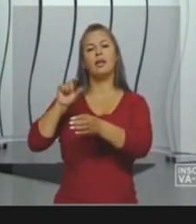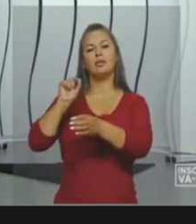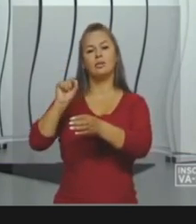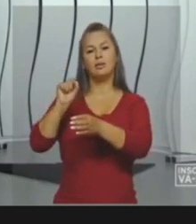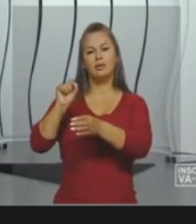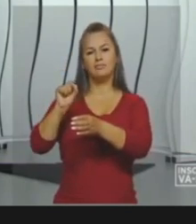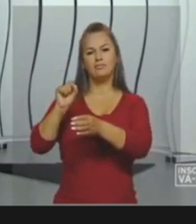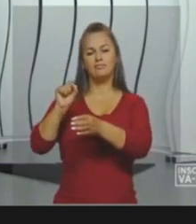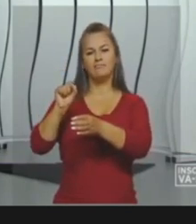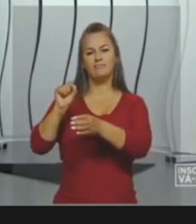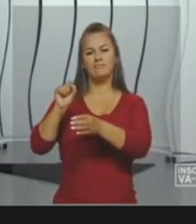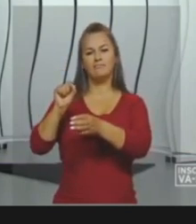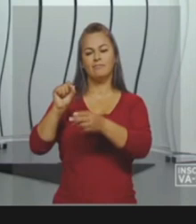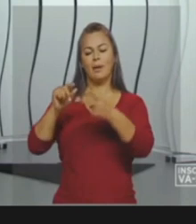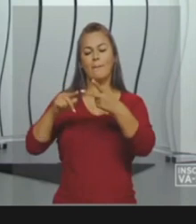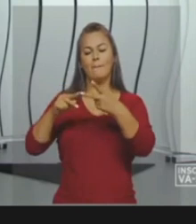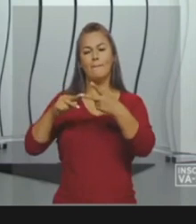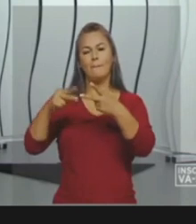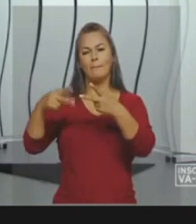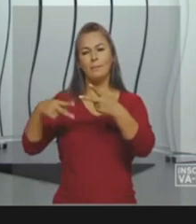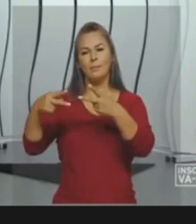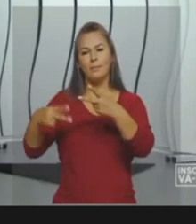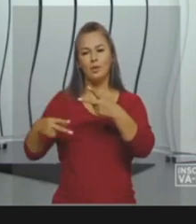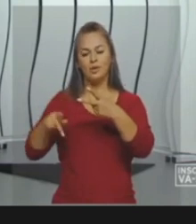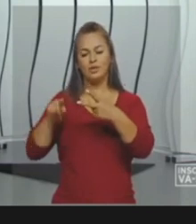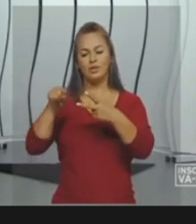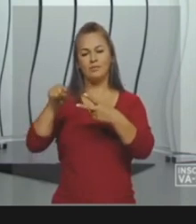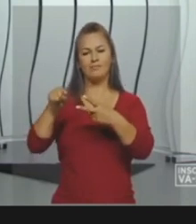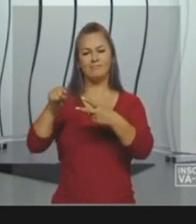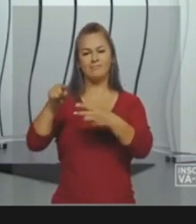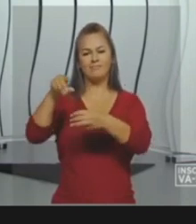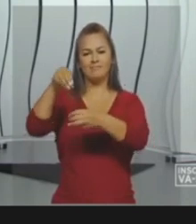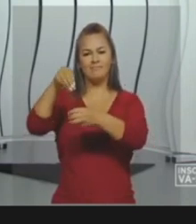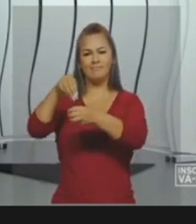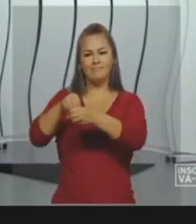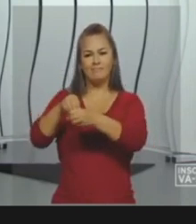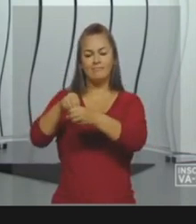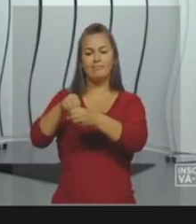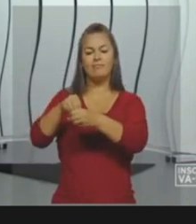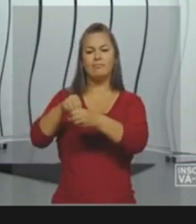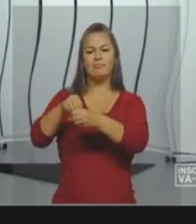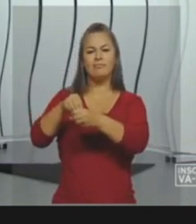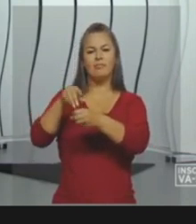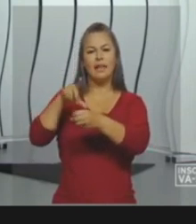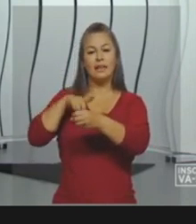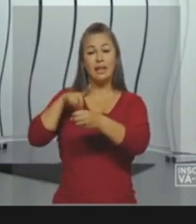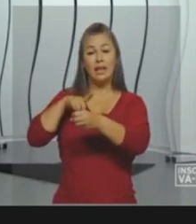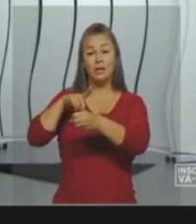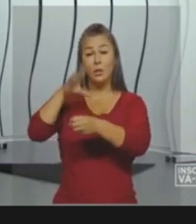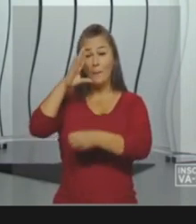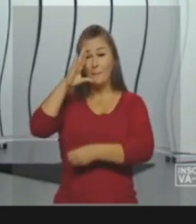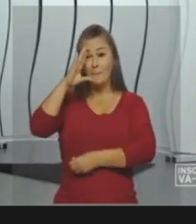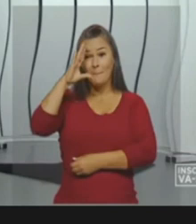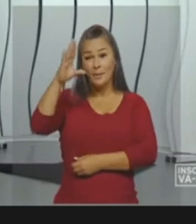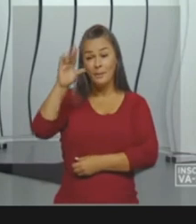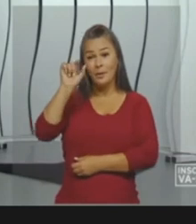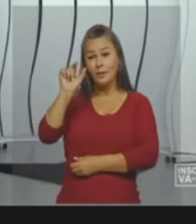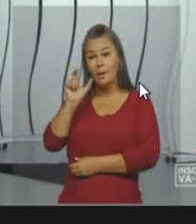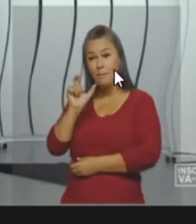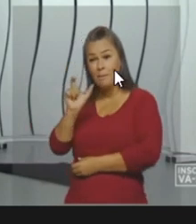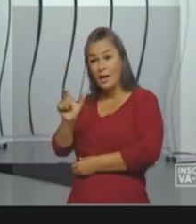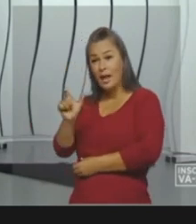proteína sanguínea encontrada primariamente em macacos rezos. Olha só como é que escreve macaco rezos,